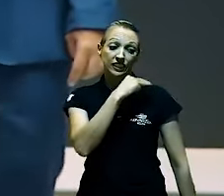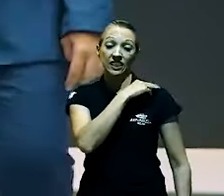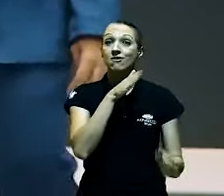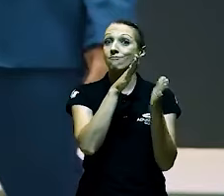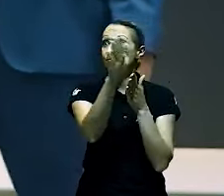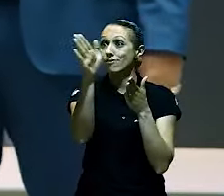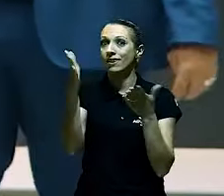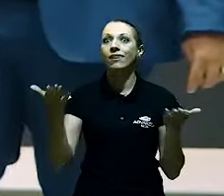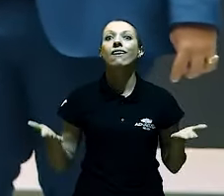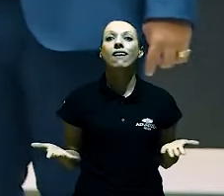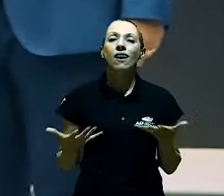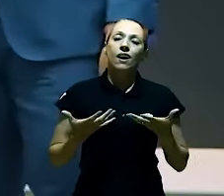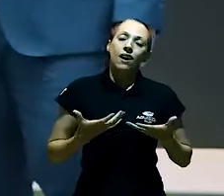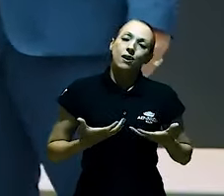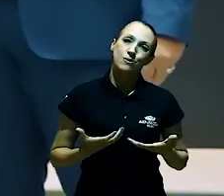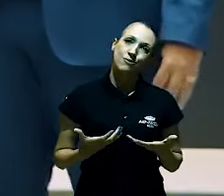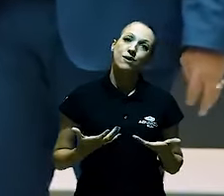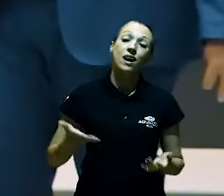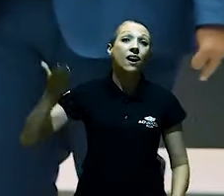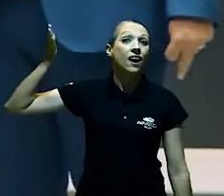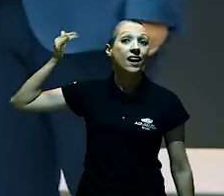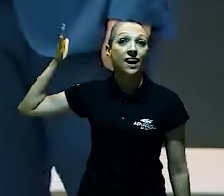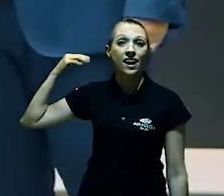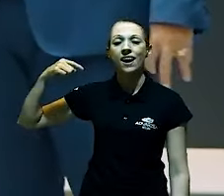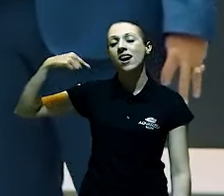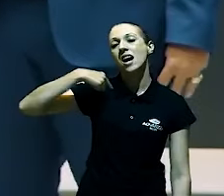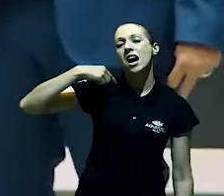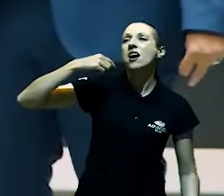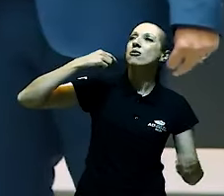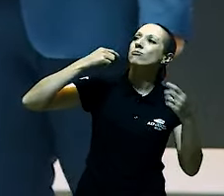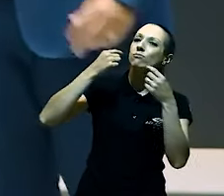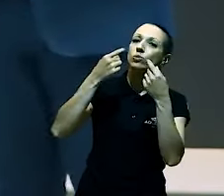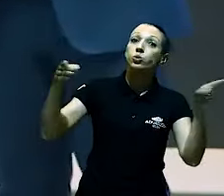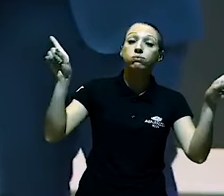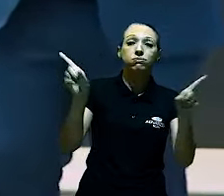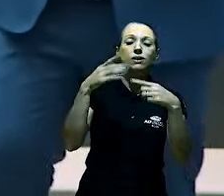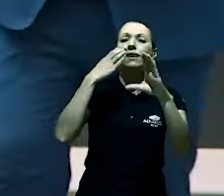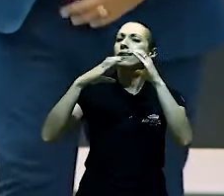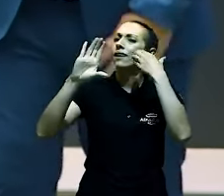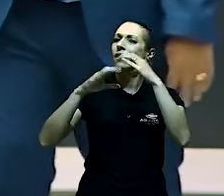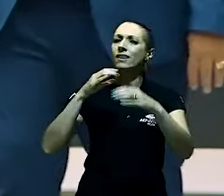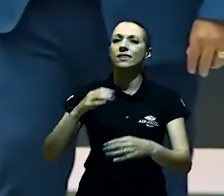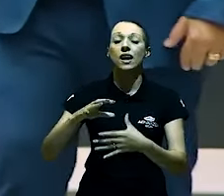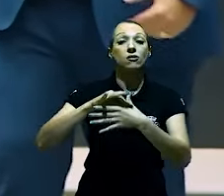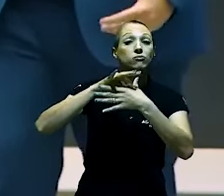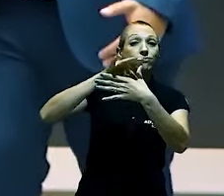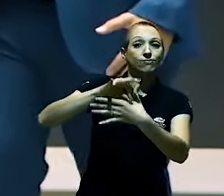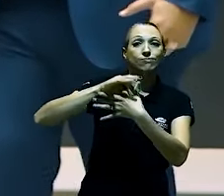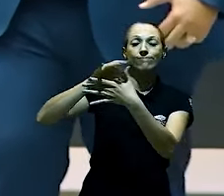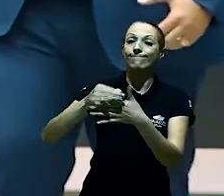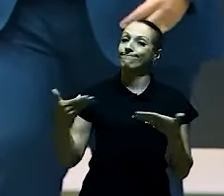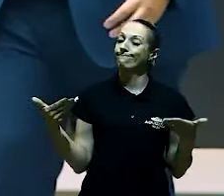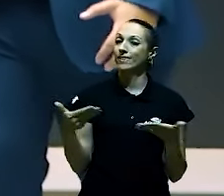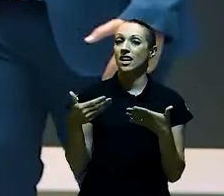Antigamente eu era, eu fazia, eu regia, eu pregava, eu dirigia, eu pastoreava, eu liderava. Mas aí eu fui fugindo, eu fui não